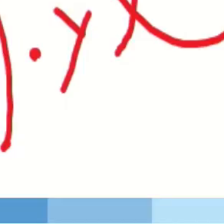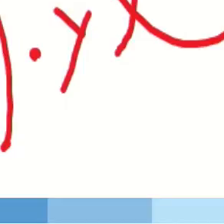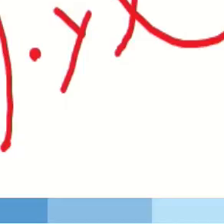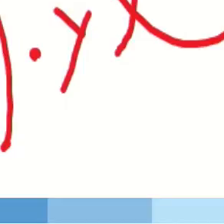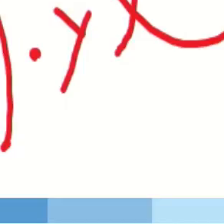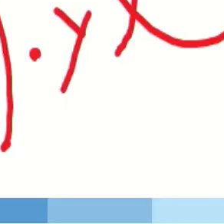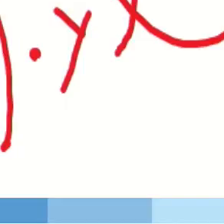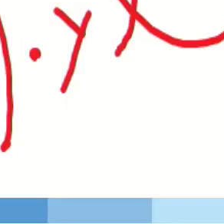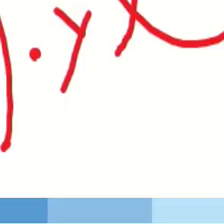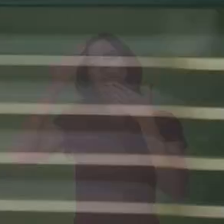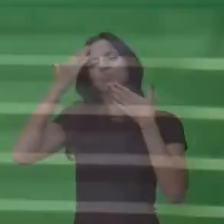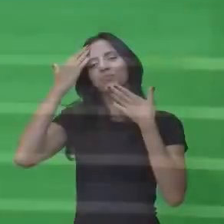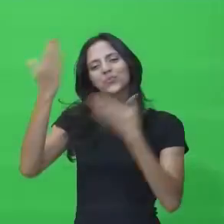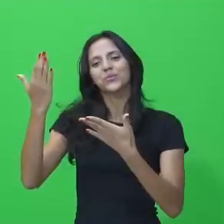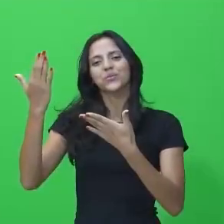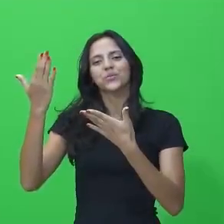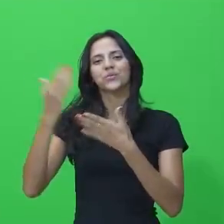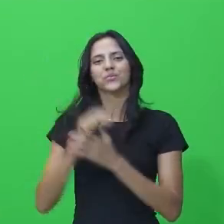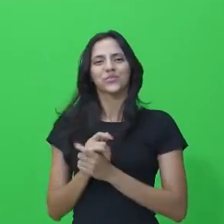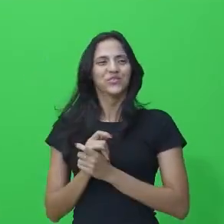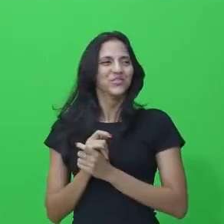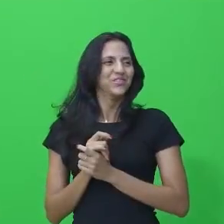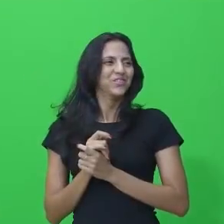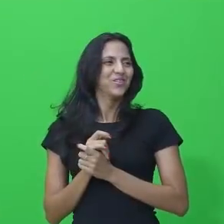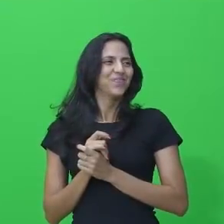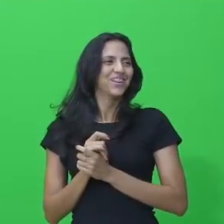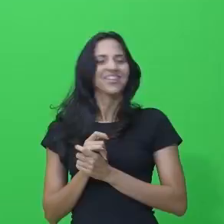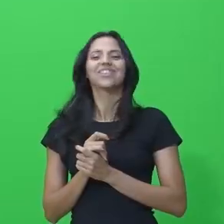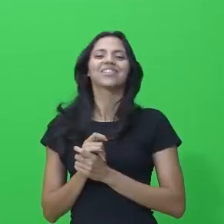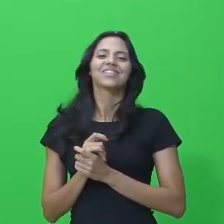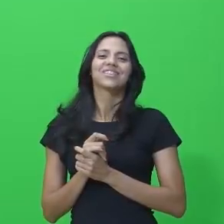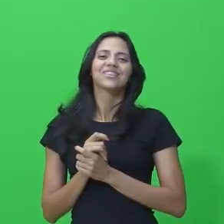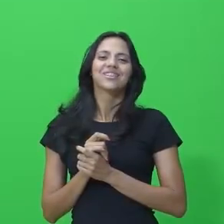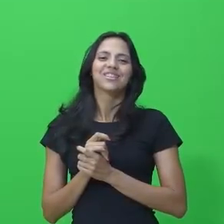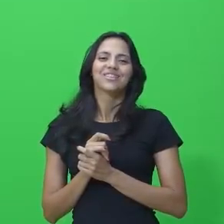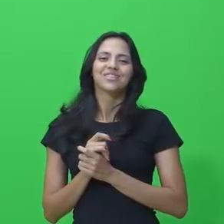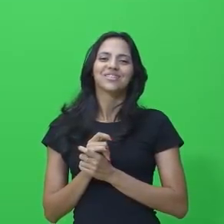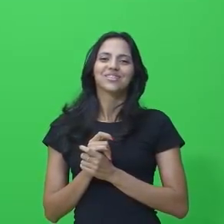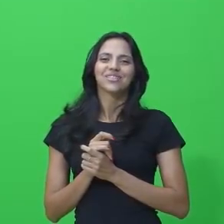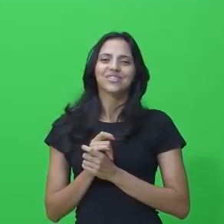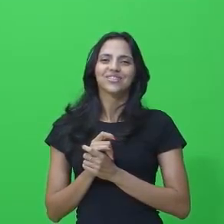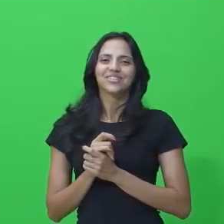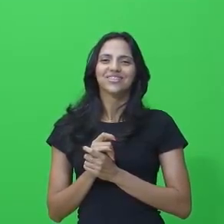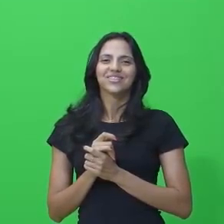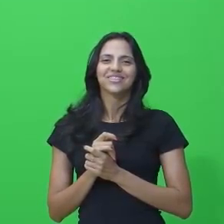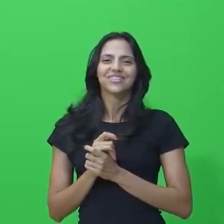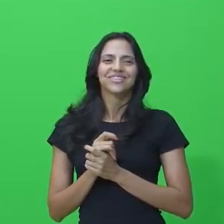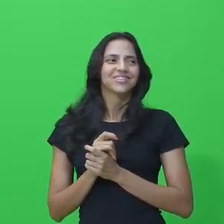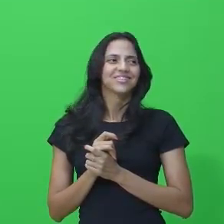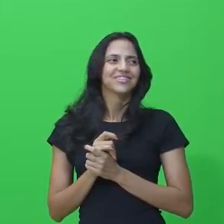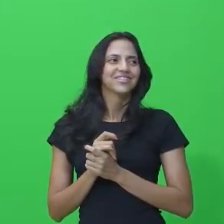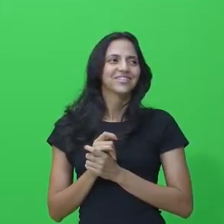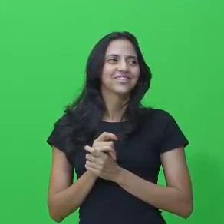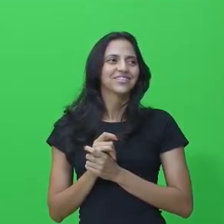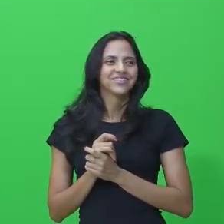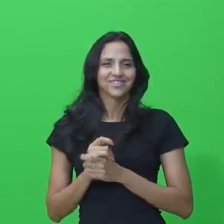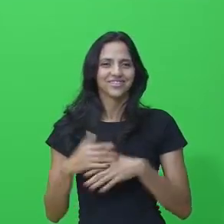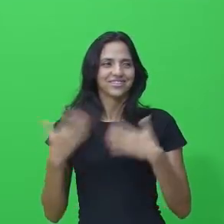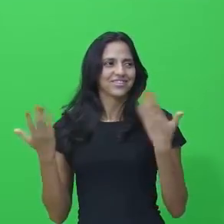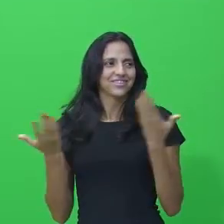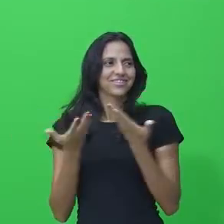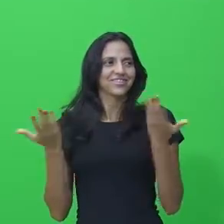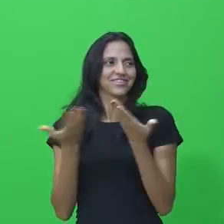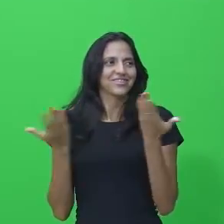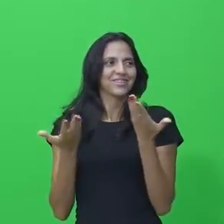Muito obrigado por você estar comigo nessa manhã de sábado. Eu com certeza você abraçou